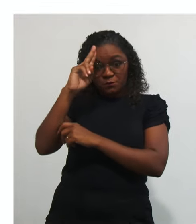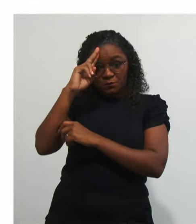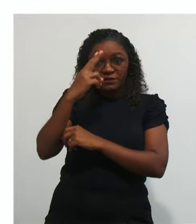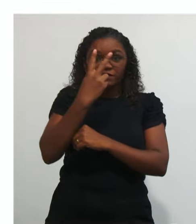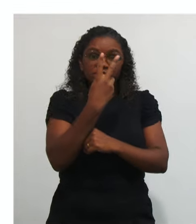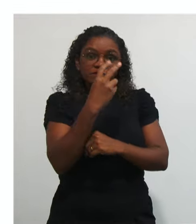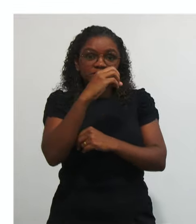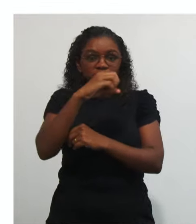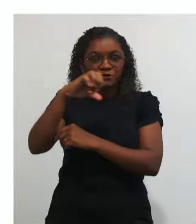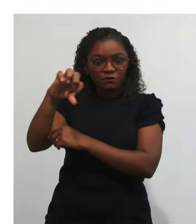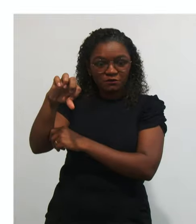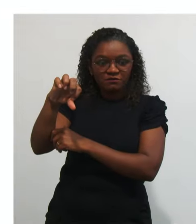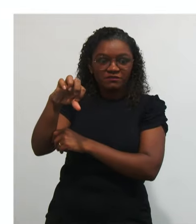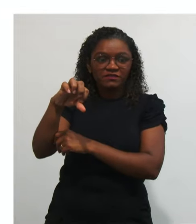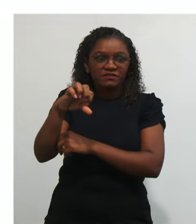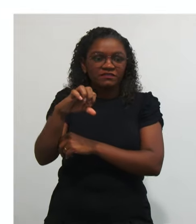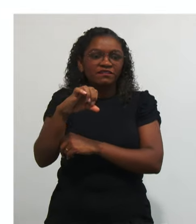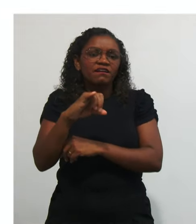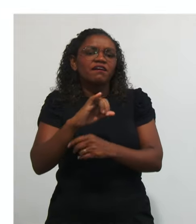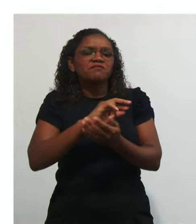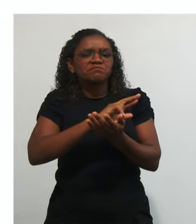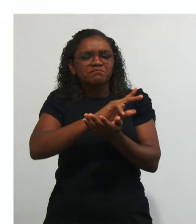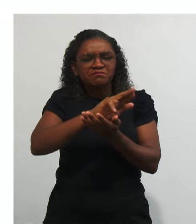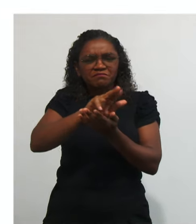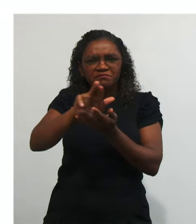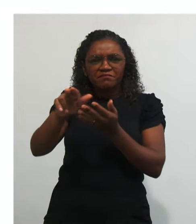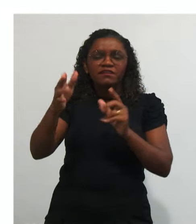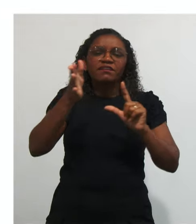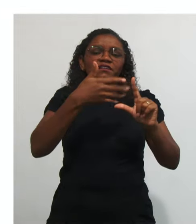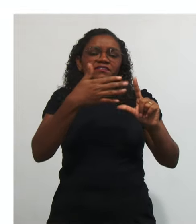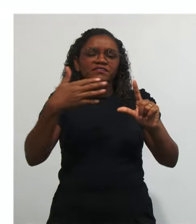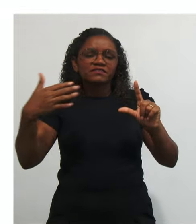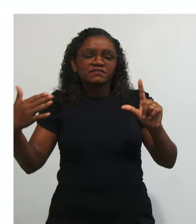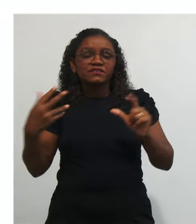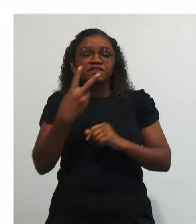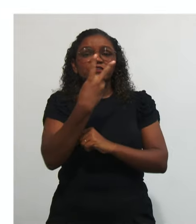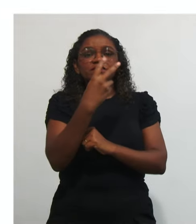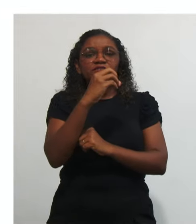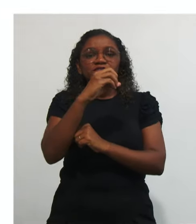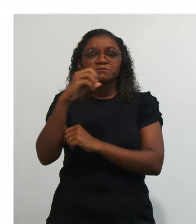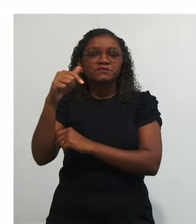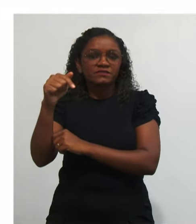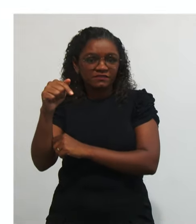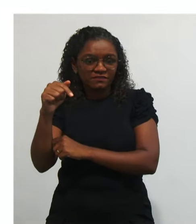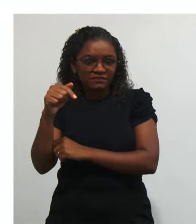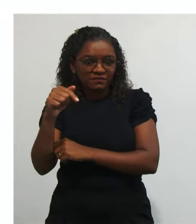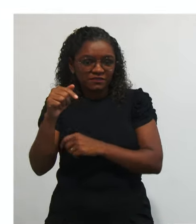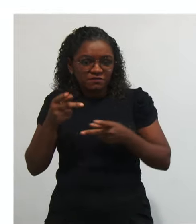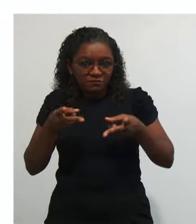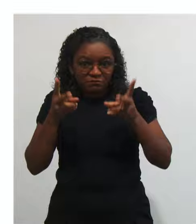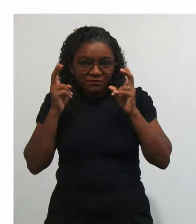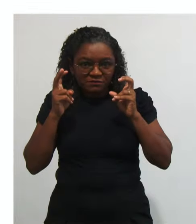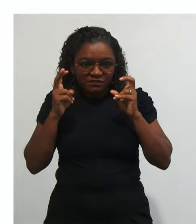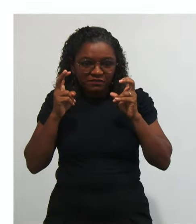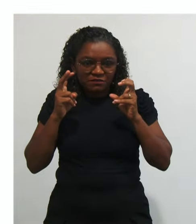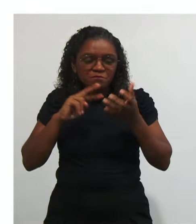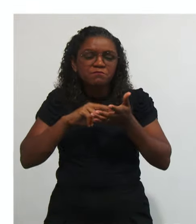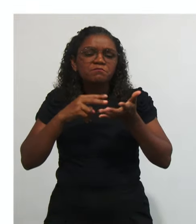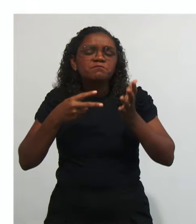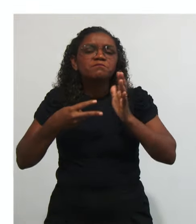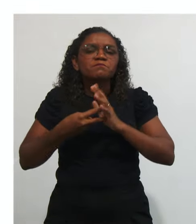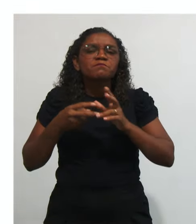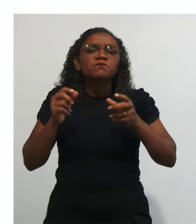o waz 2008 a Netflix em 2007 e o interessante de tudo isso aqui é a gente